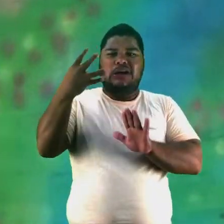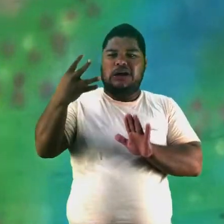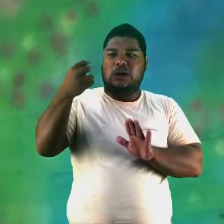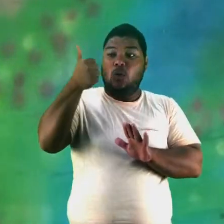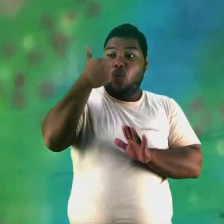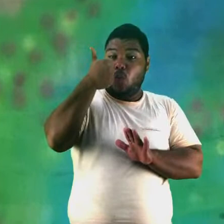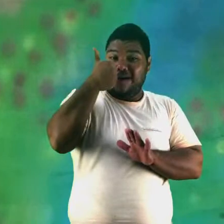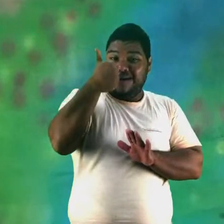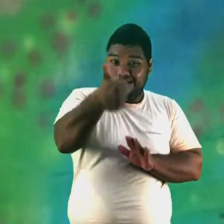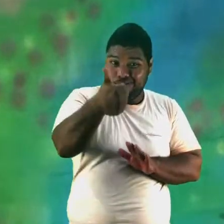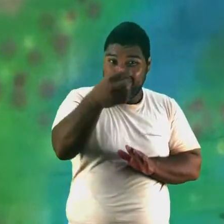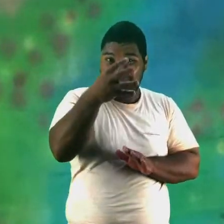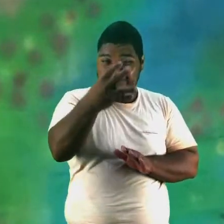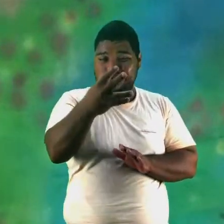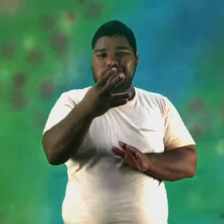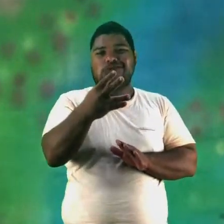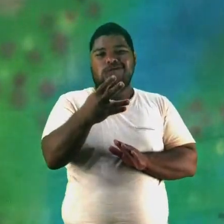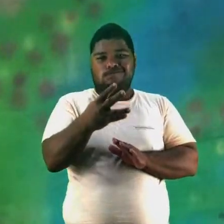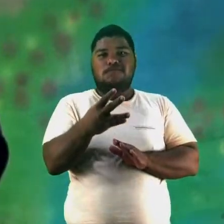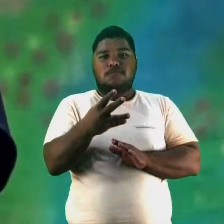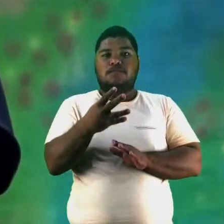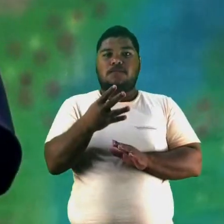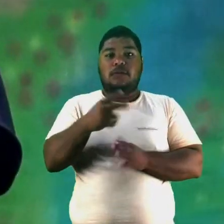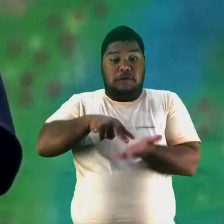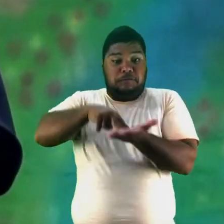permanecesse naquilo que ele havia aprendido.